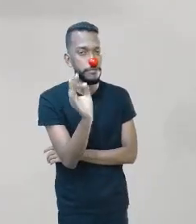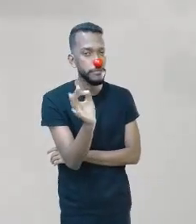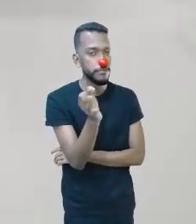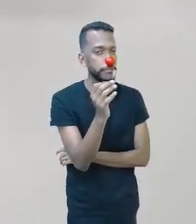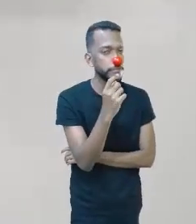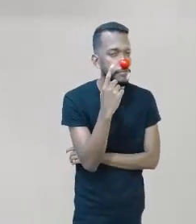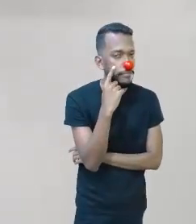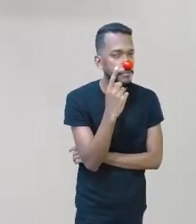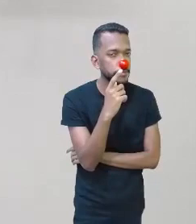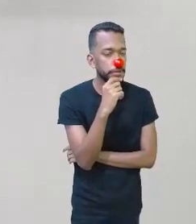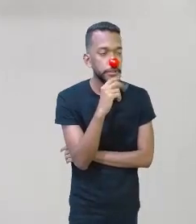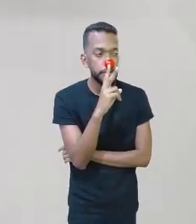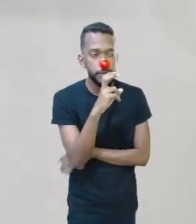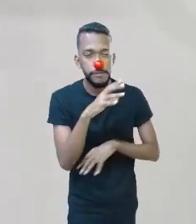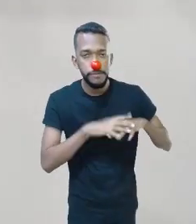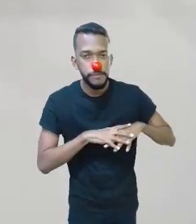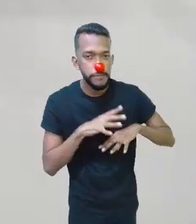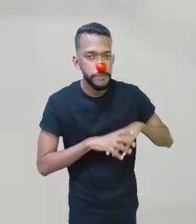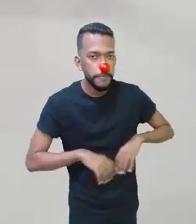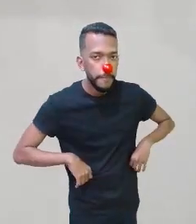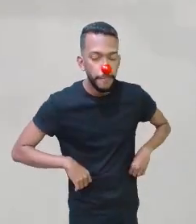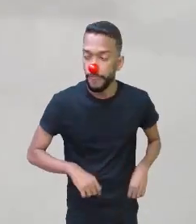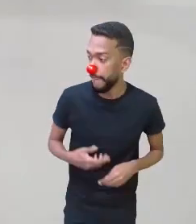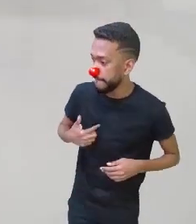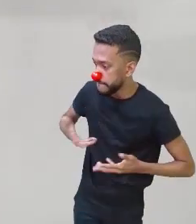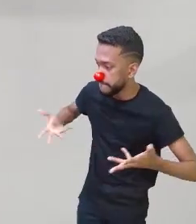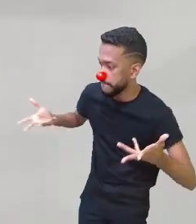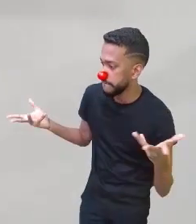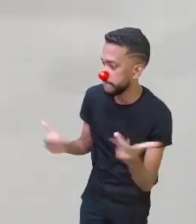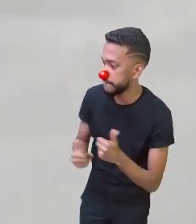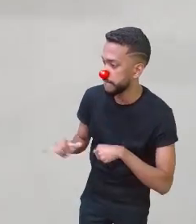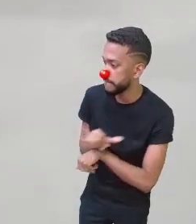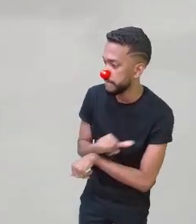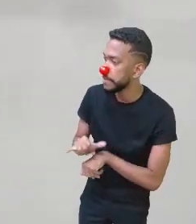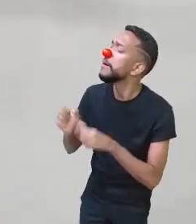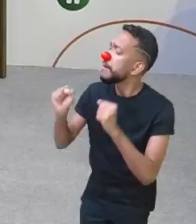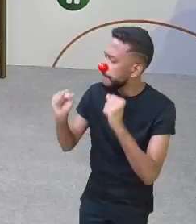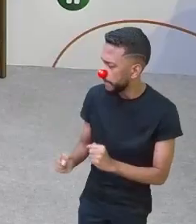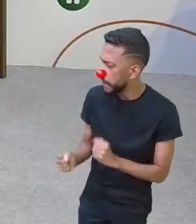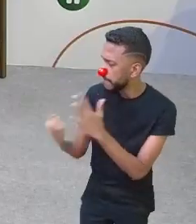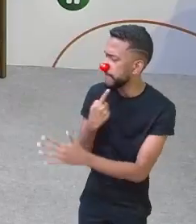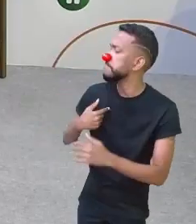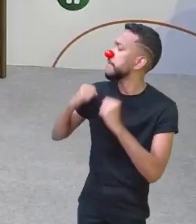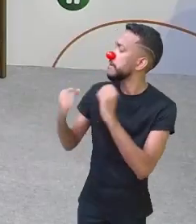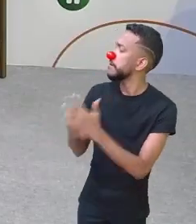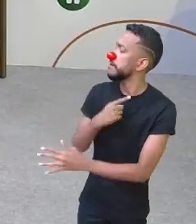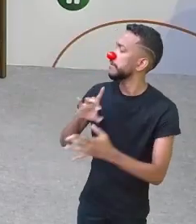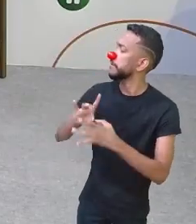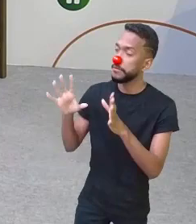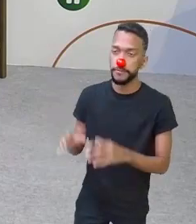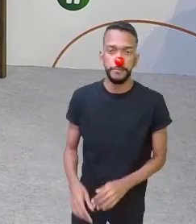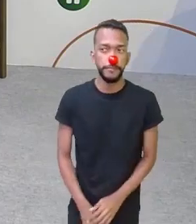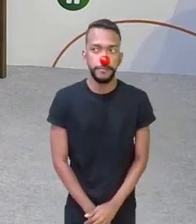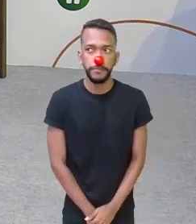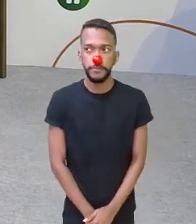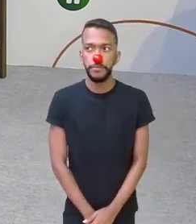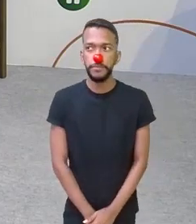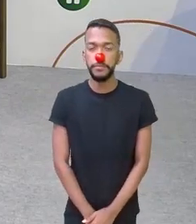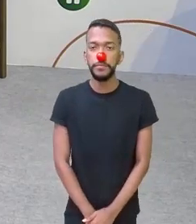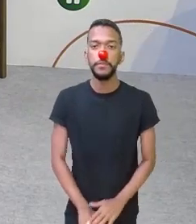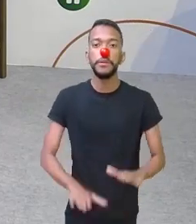mesmo em matemática. Oxe, eu tirei onda. Posso Tiro fazer onda a pergunta? Pode fazer, acerta a hora. Pode fazer.